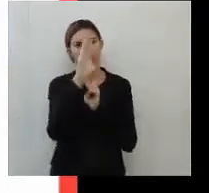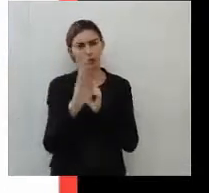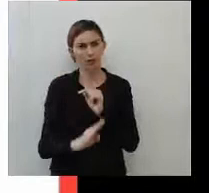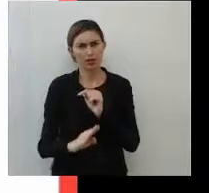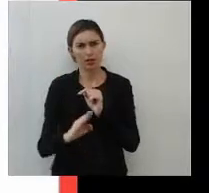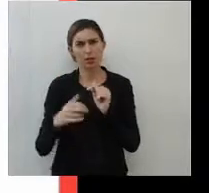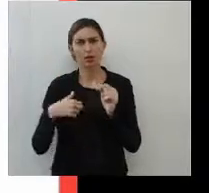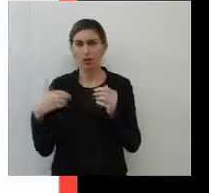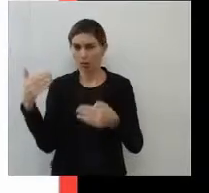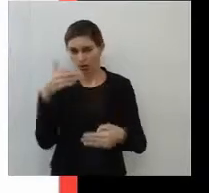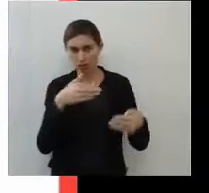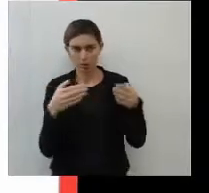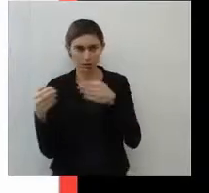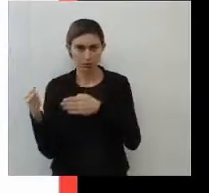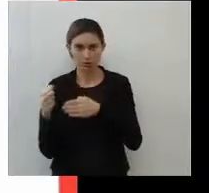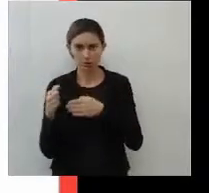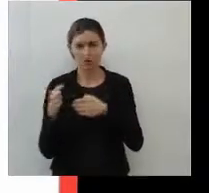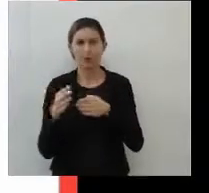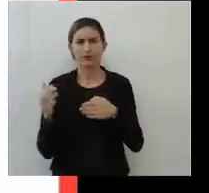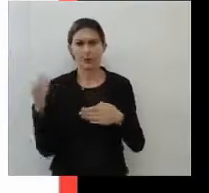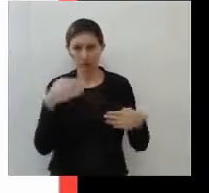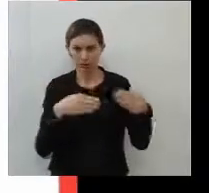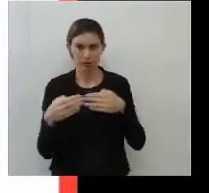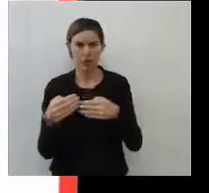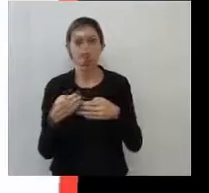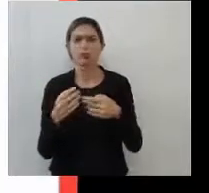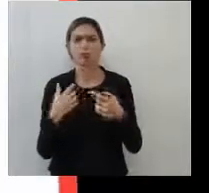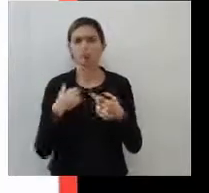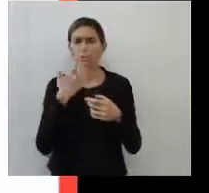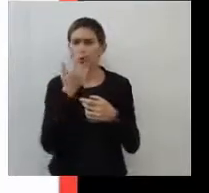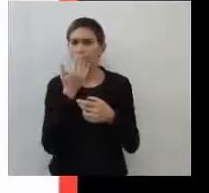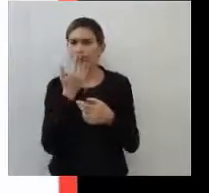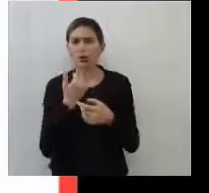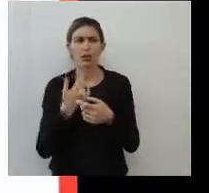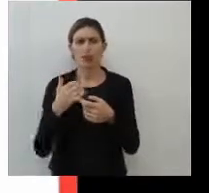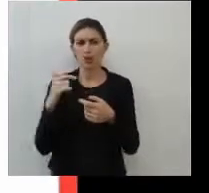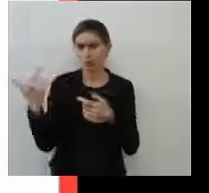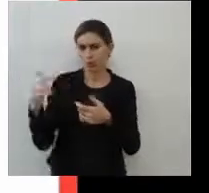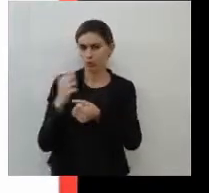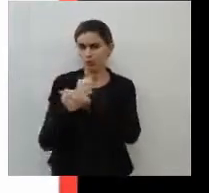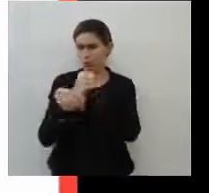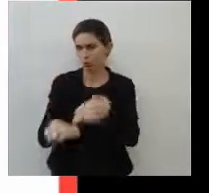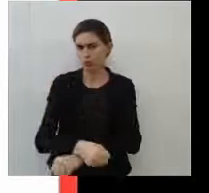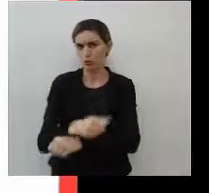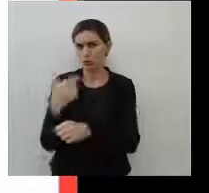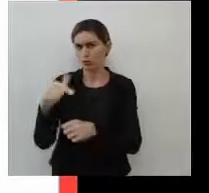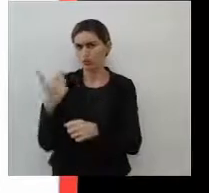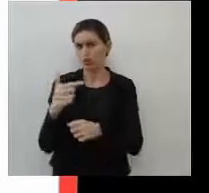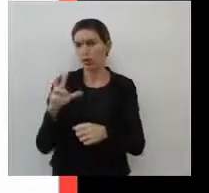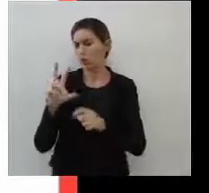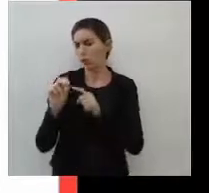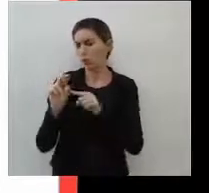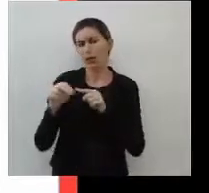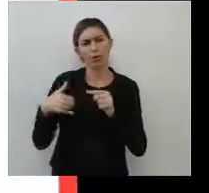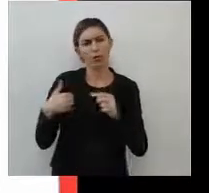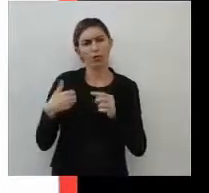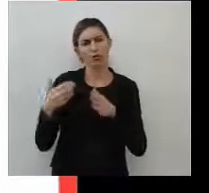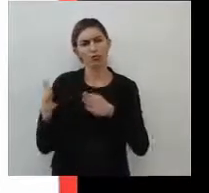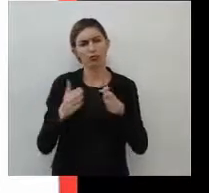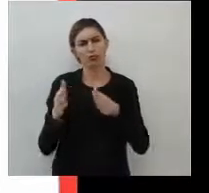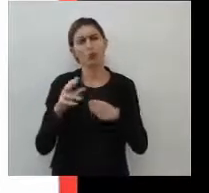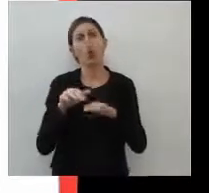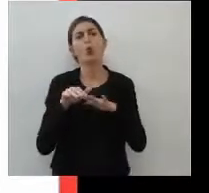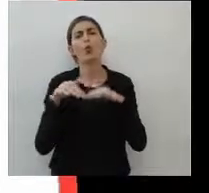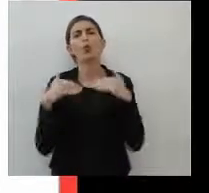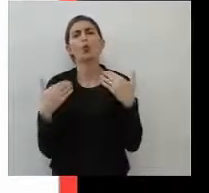que tinha acesso à comida, um brasileiro que não era tratado como escravo. 50 anos.